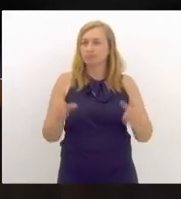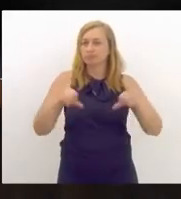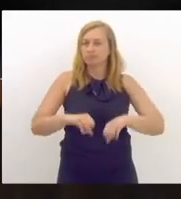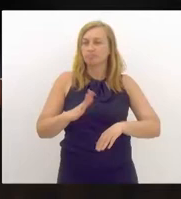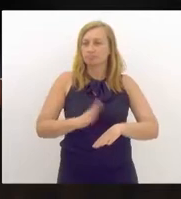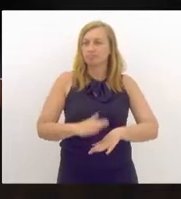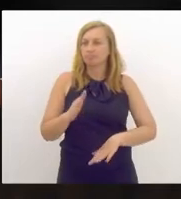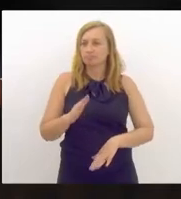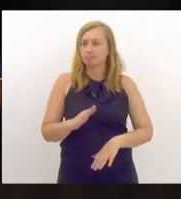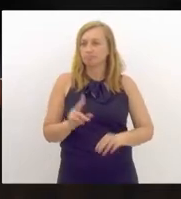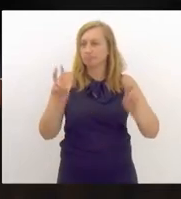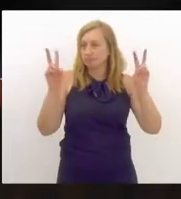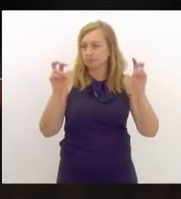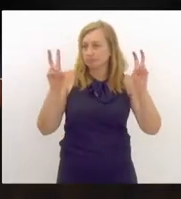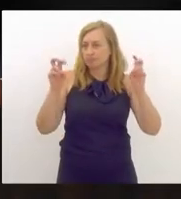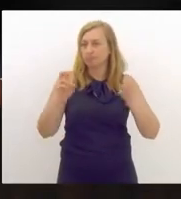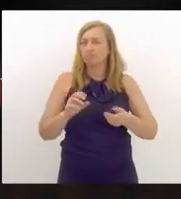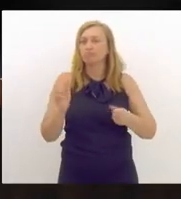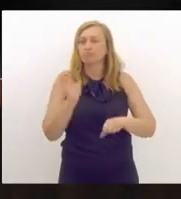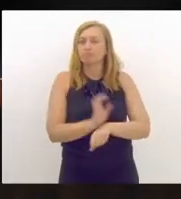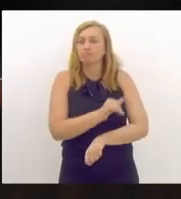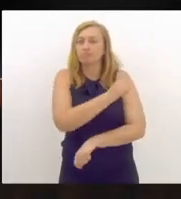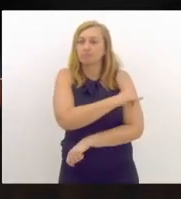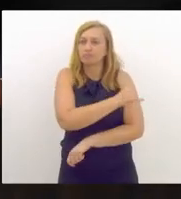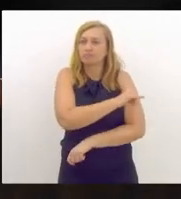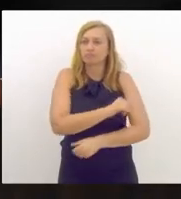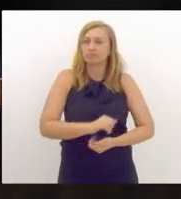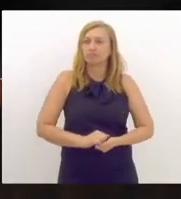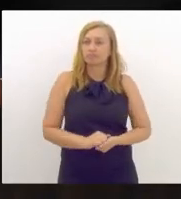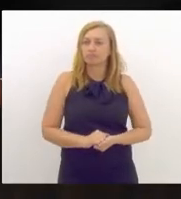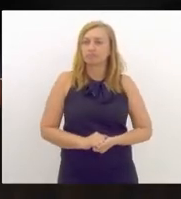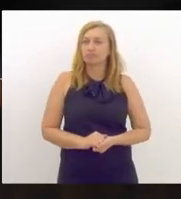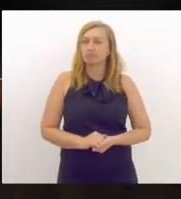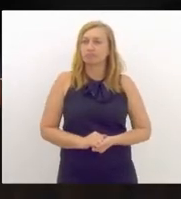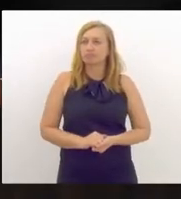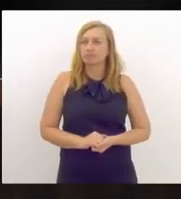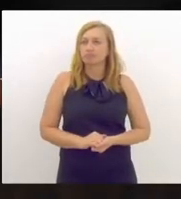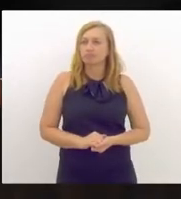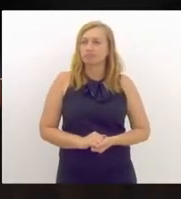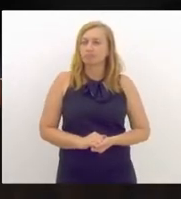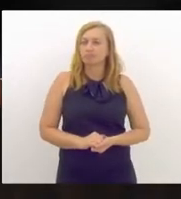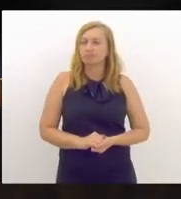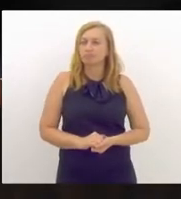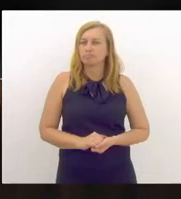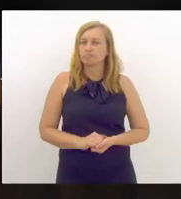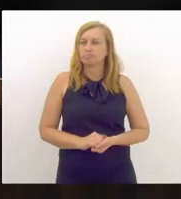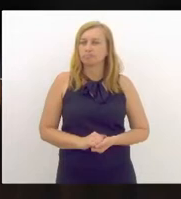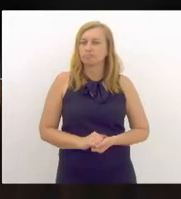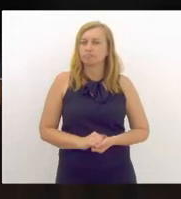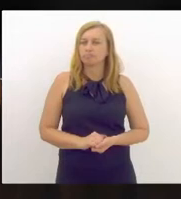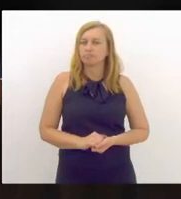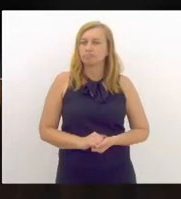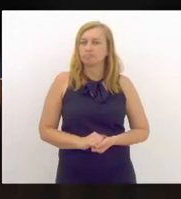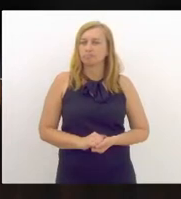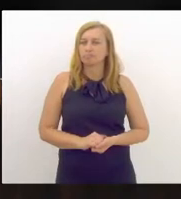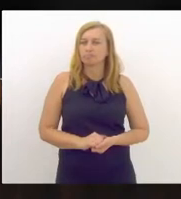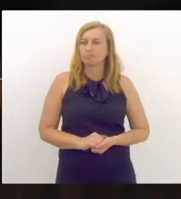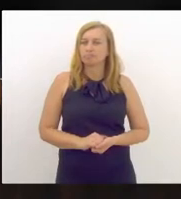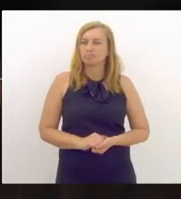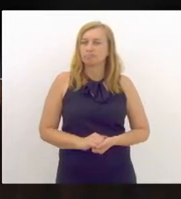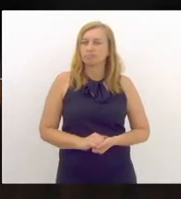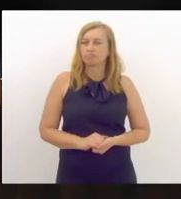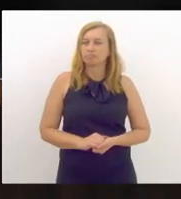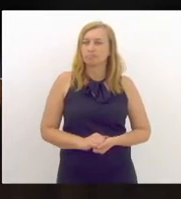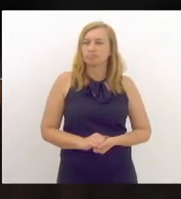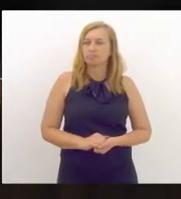mais a situação no estado do Rio de Janeiro colaborado ainda com a negligência inadimplência de